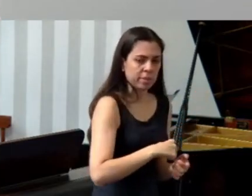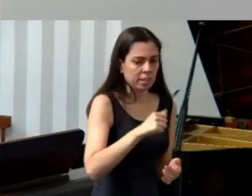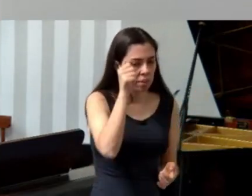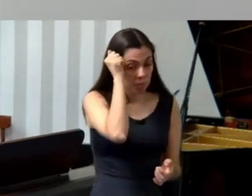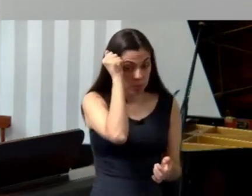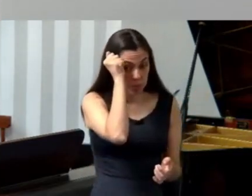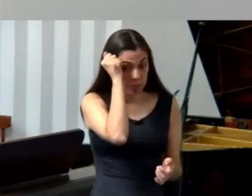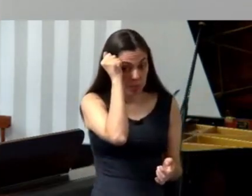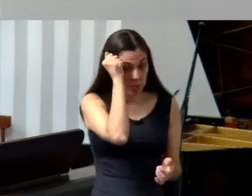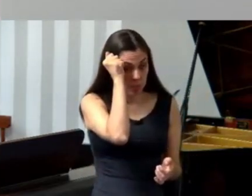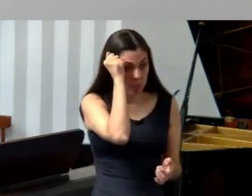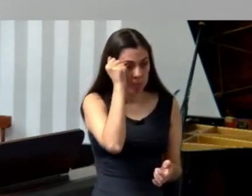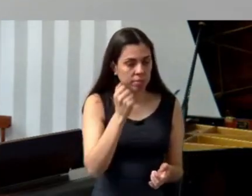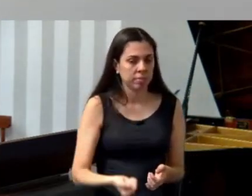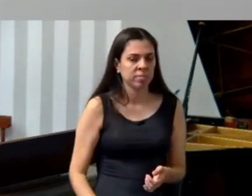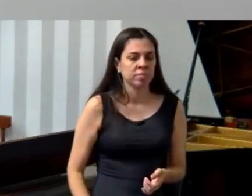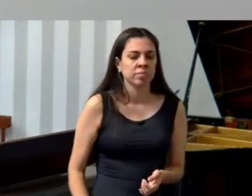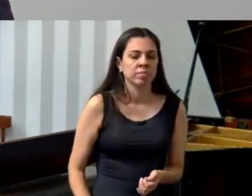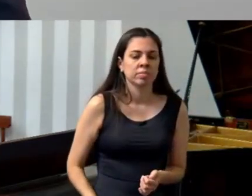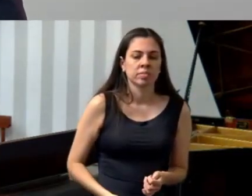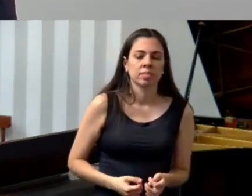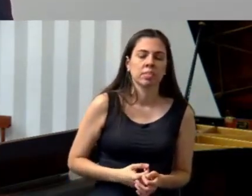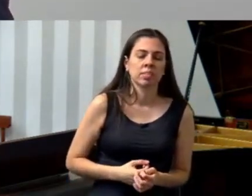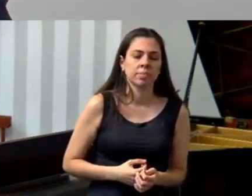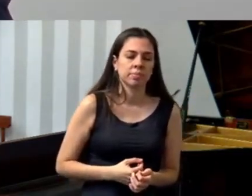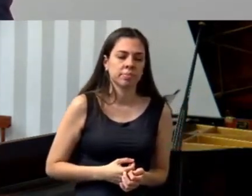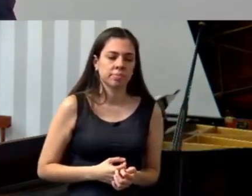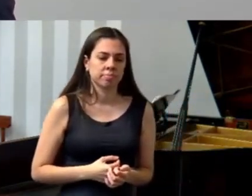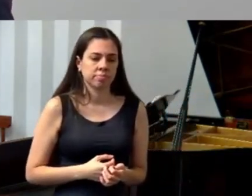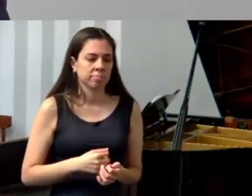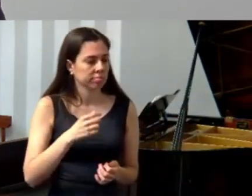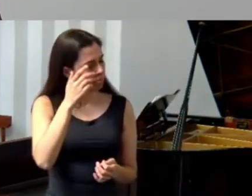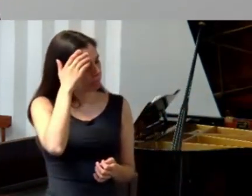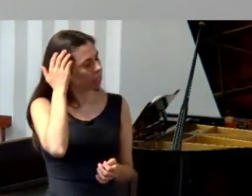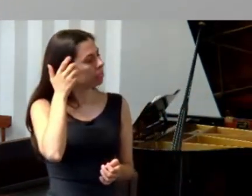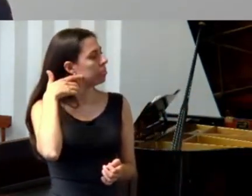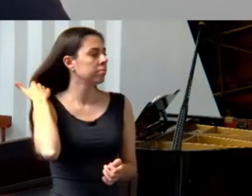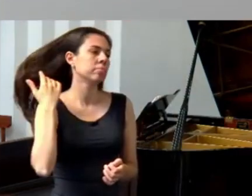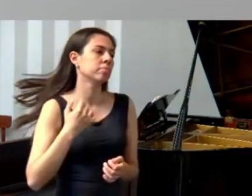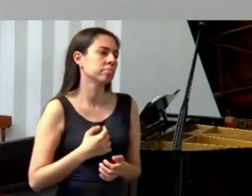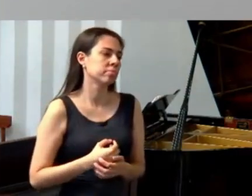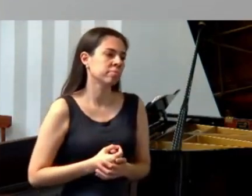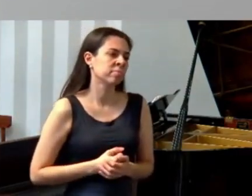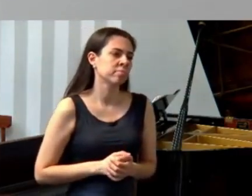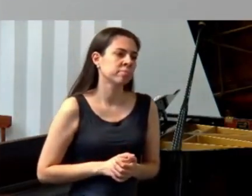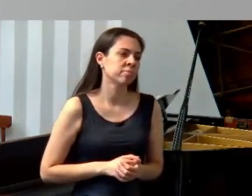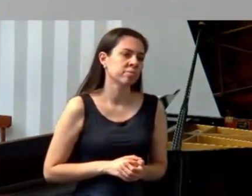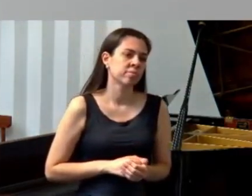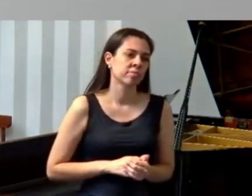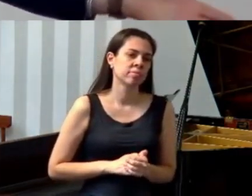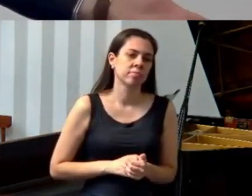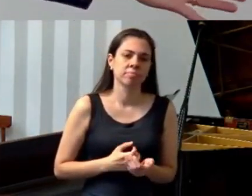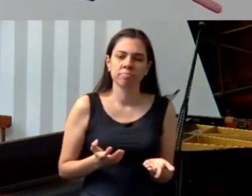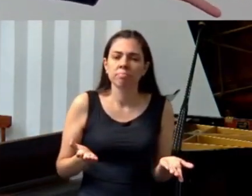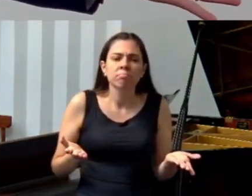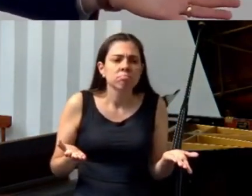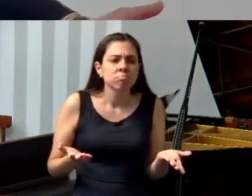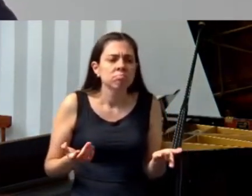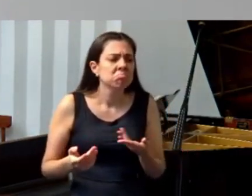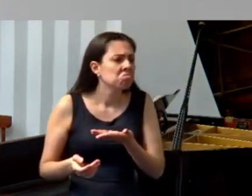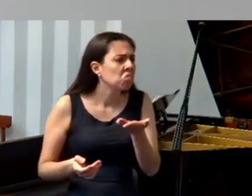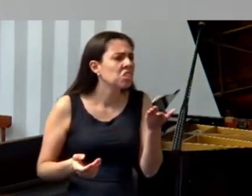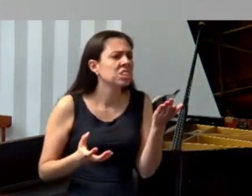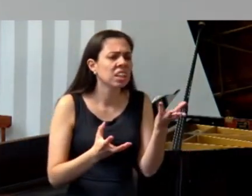obras. Faz as primeiras obras. Volta para o caminho. Talvez você esteja procurando uma coisa diferente para a